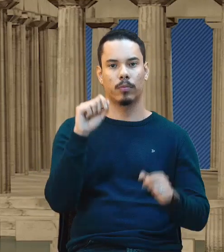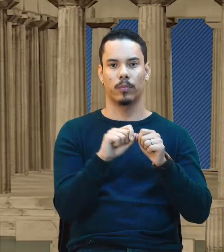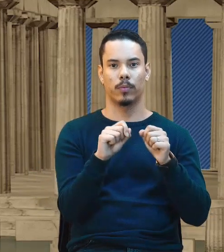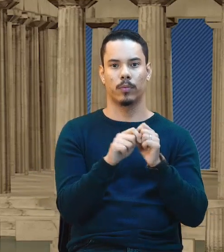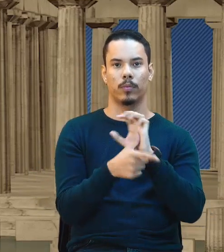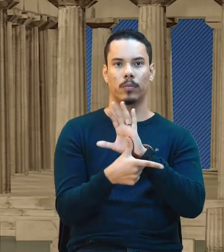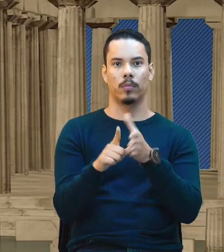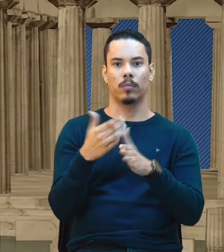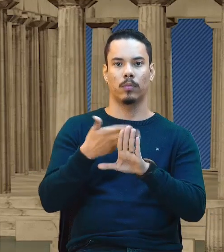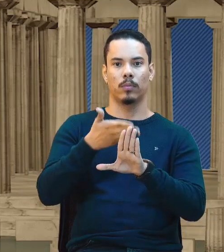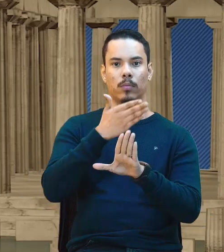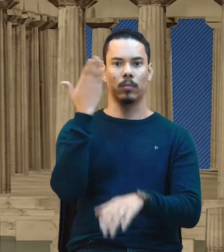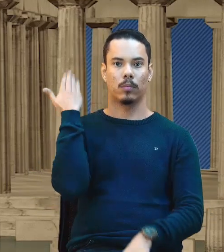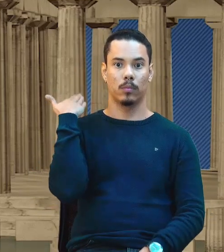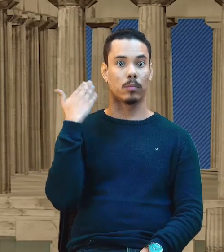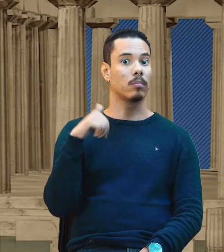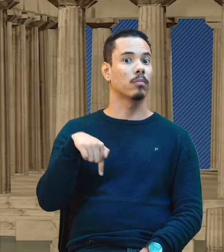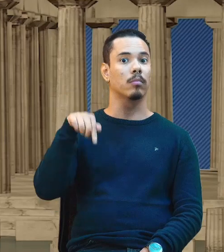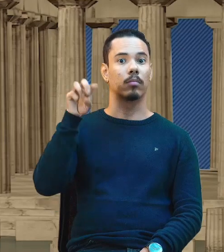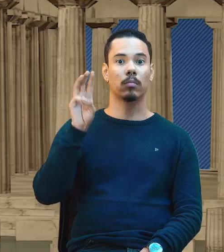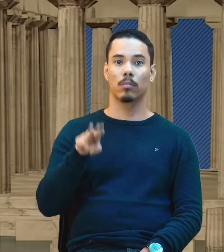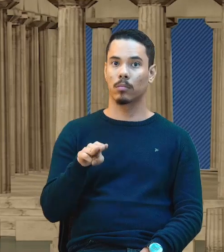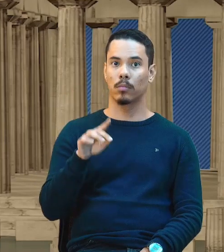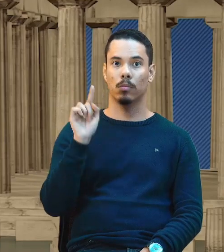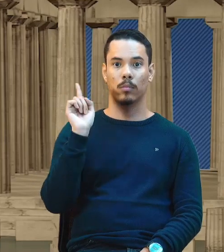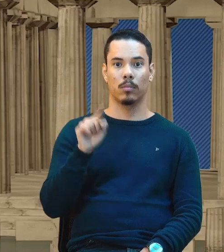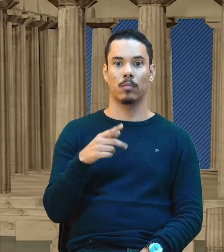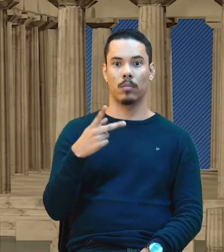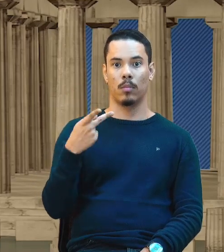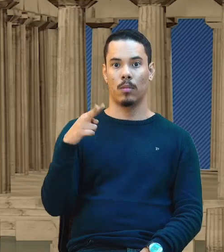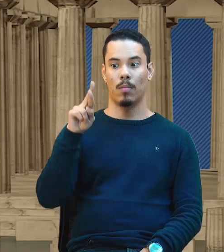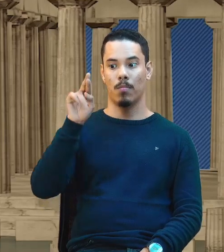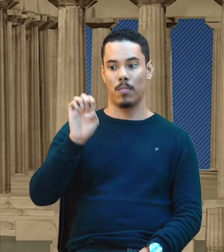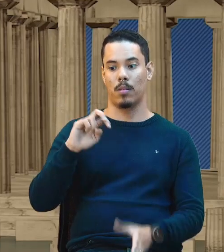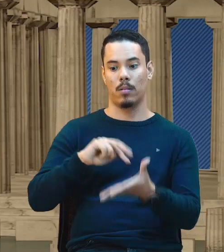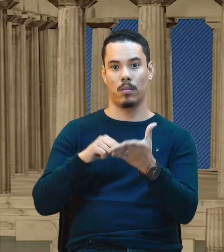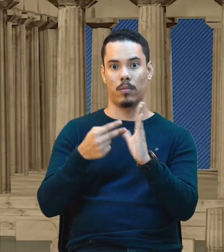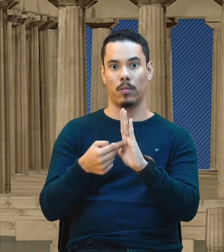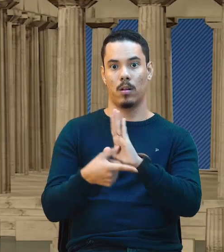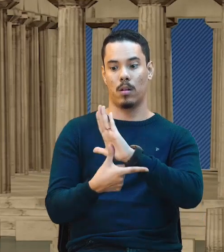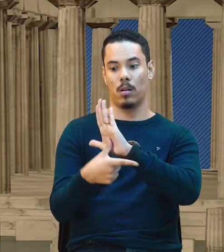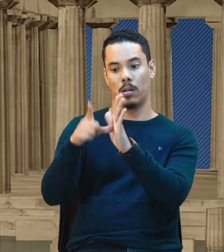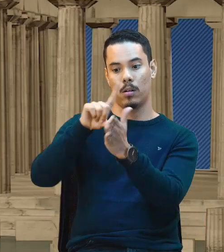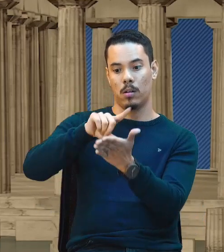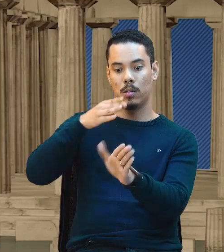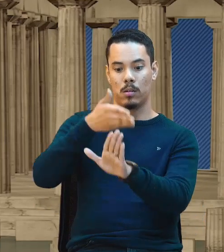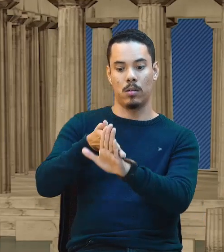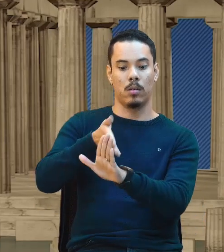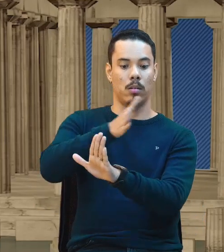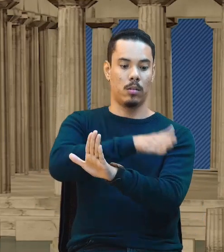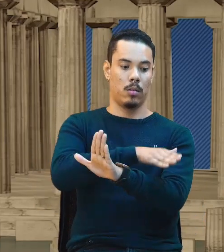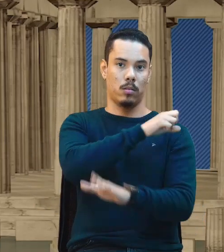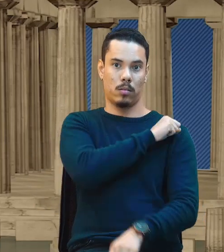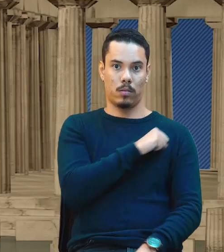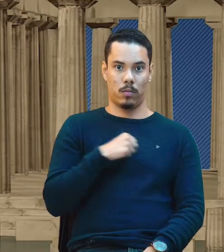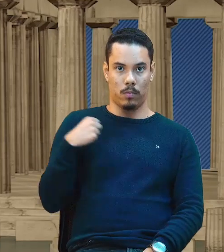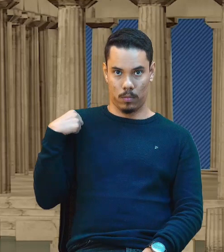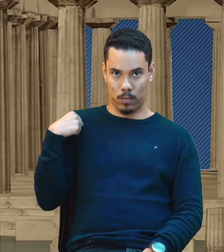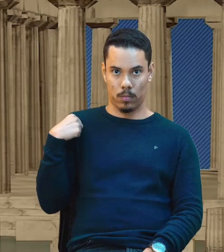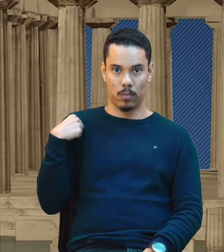são os primeiros filósofos? São os pré-socráticos, antes de Sócrates. Colocar três